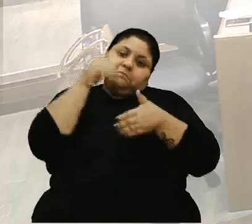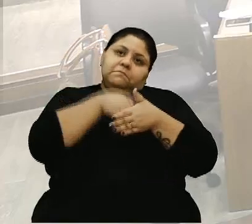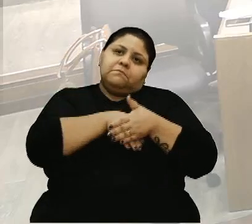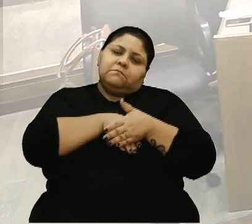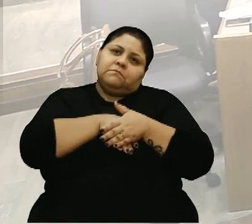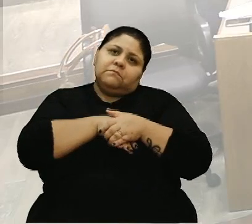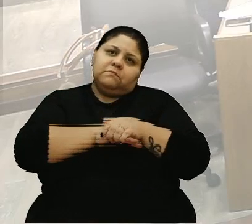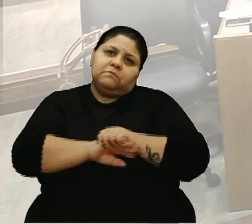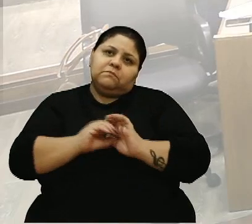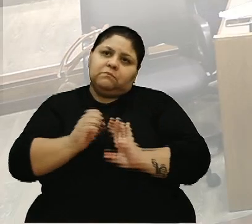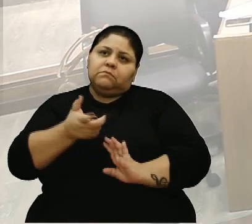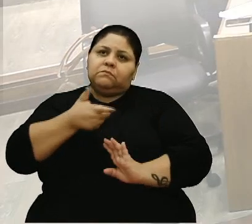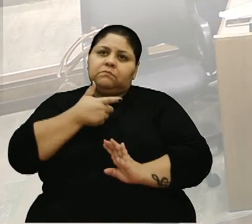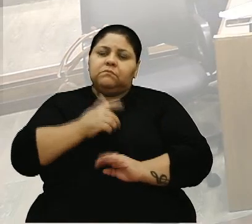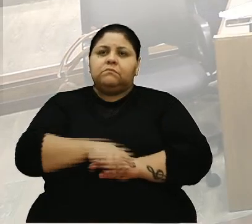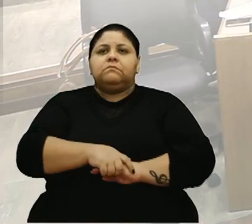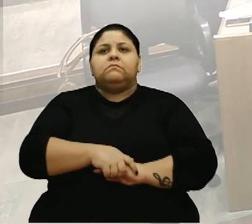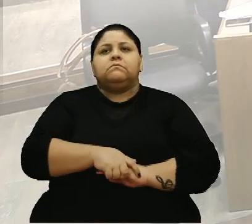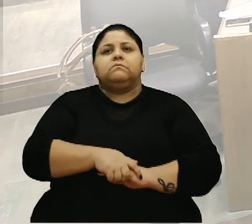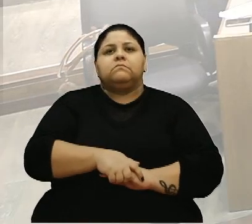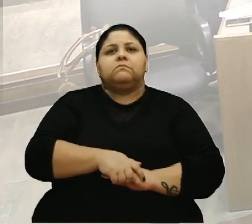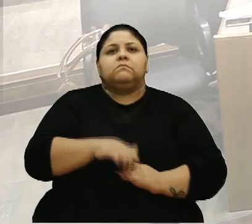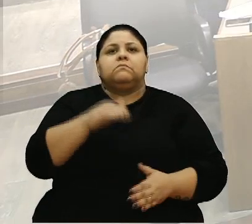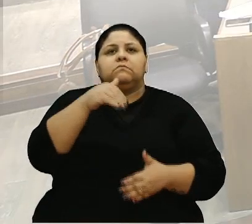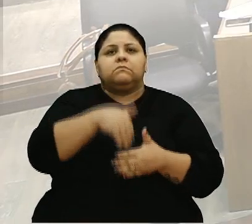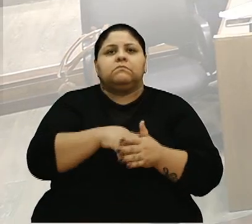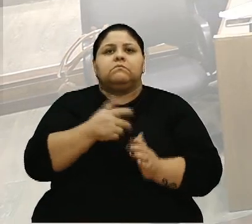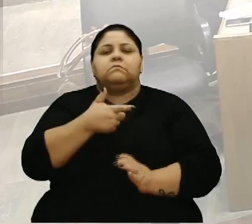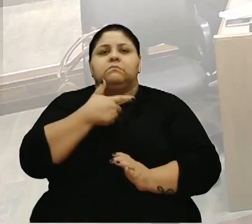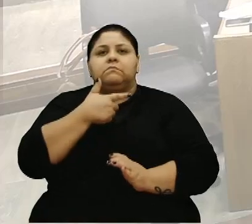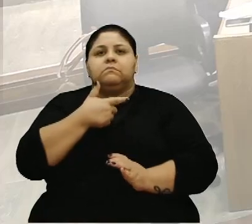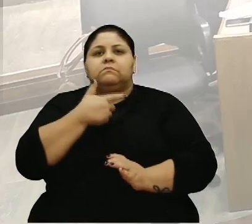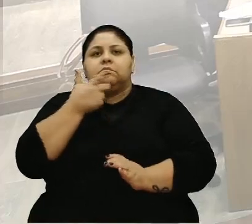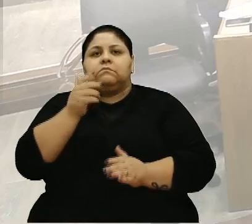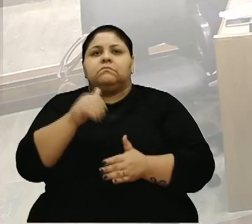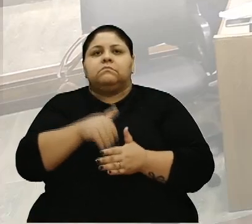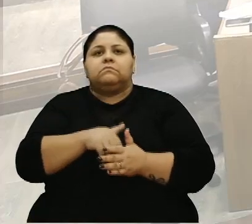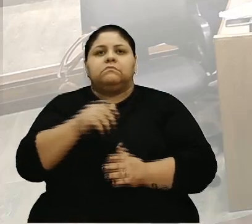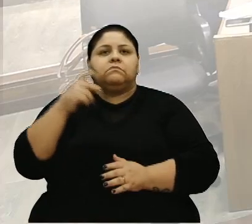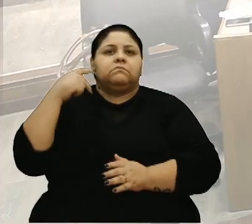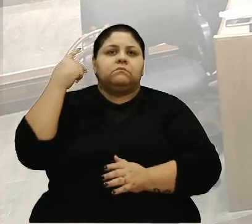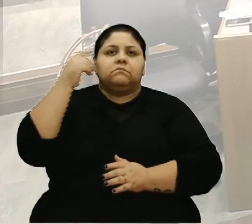votação. declarar voto. Para declarar o voto. Para declarar voto. Vereadora Gladys Frisso.